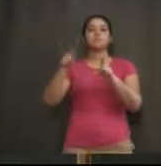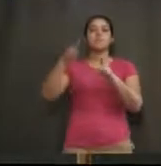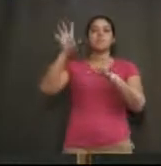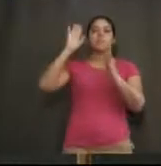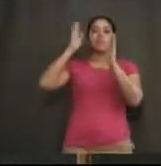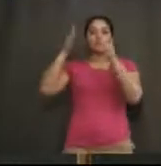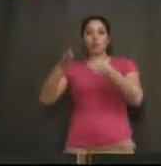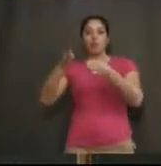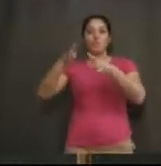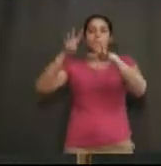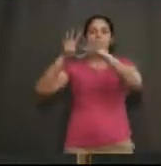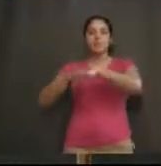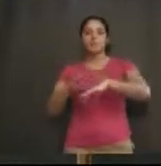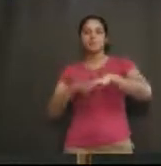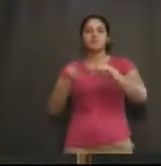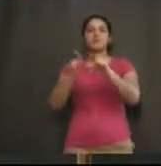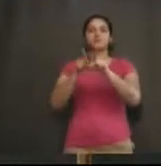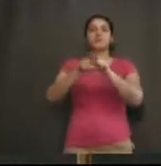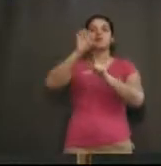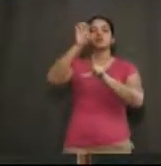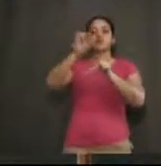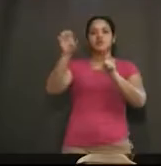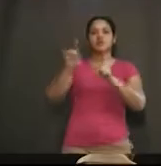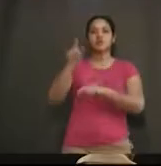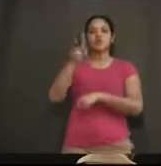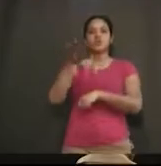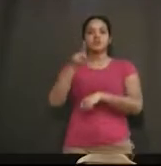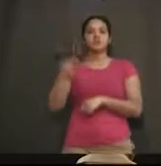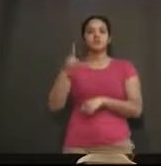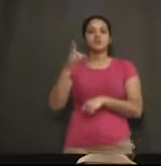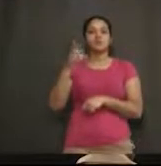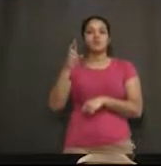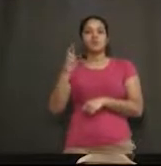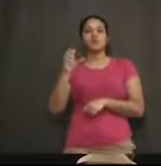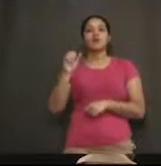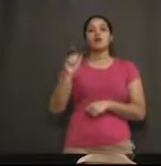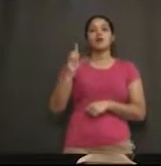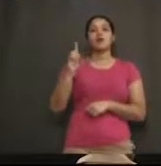professor doutor Adam Oliveira da Silva.